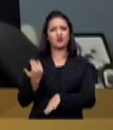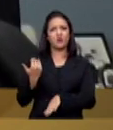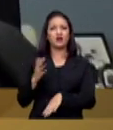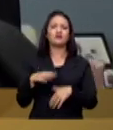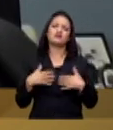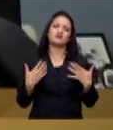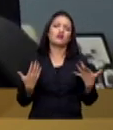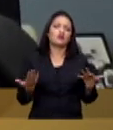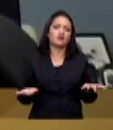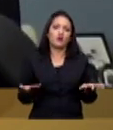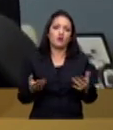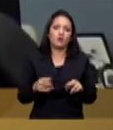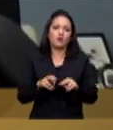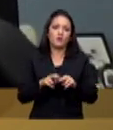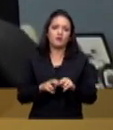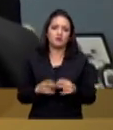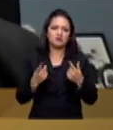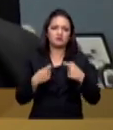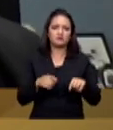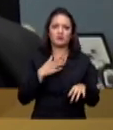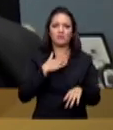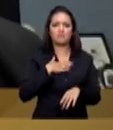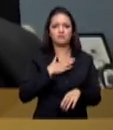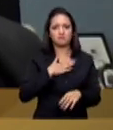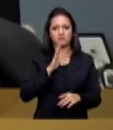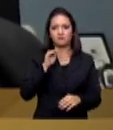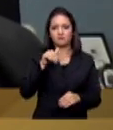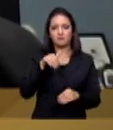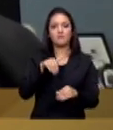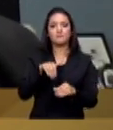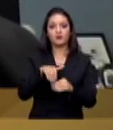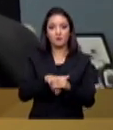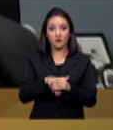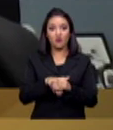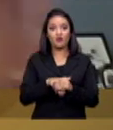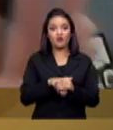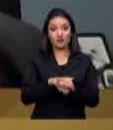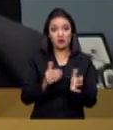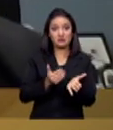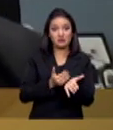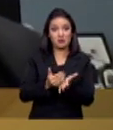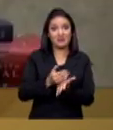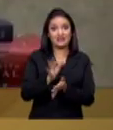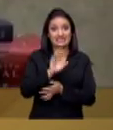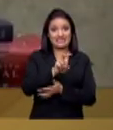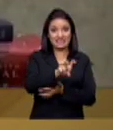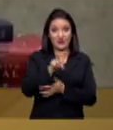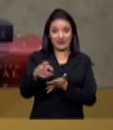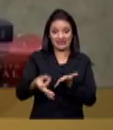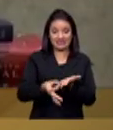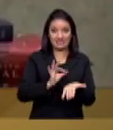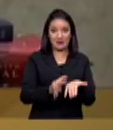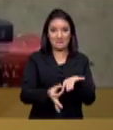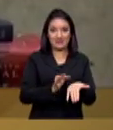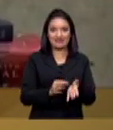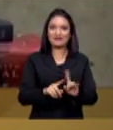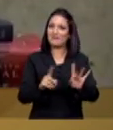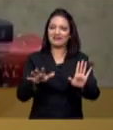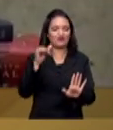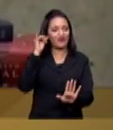acho que... E o meu voto, meu projeto de voto inicial tinha 55 páginas, mas eu quero poupar o tribunal